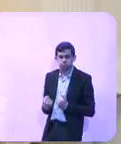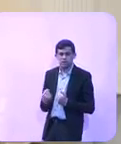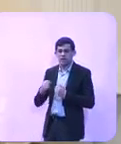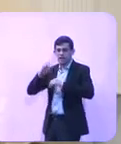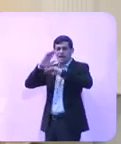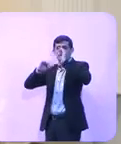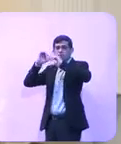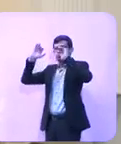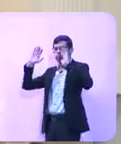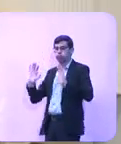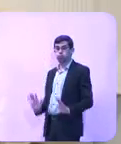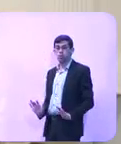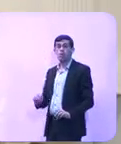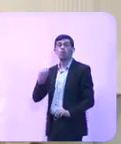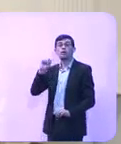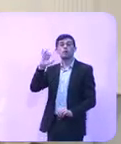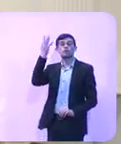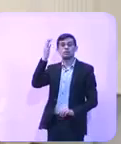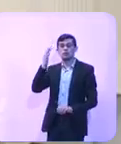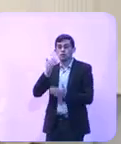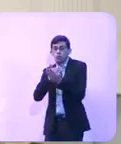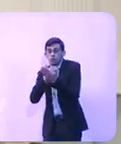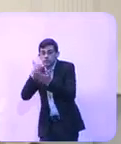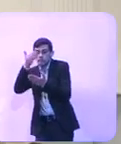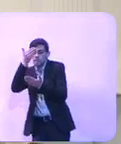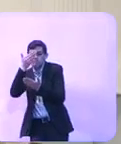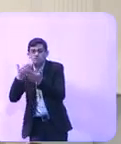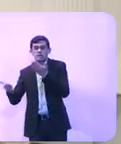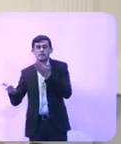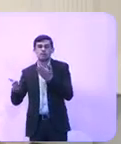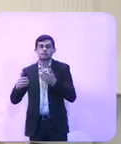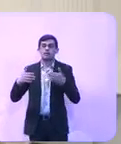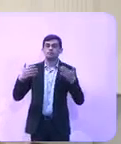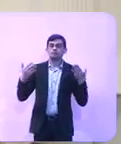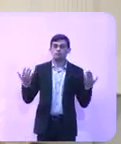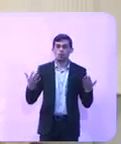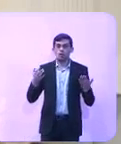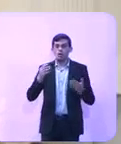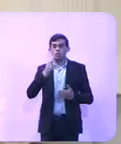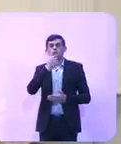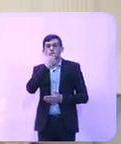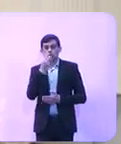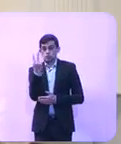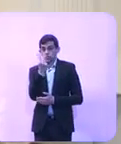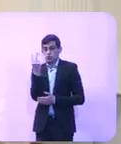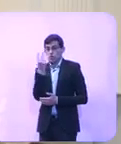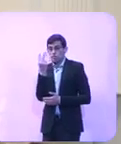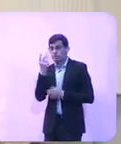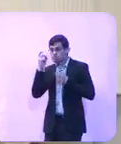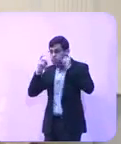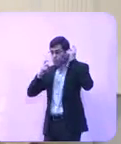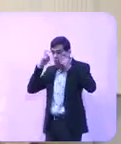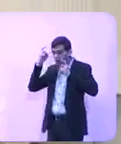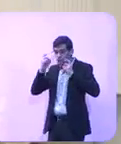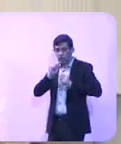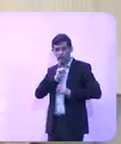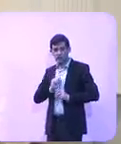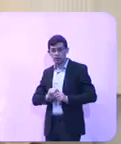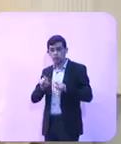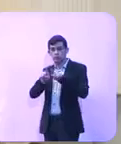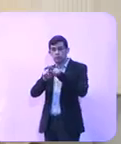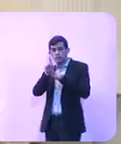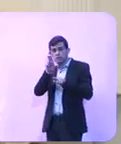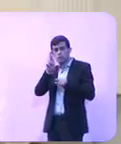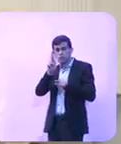abençoar, então eles estavam perdendo. Tanto que Arão e Ur, preocupados com isso, porque eles